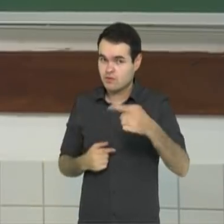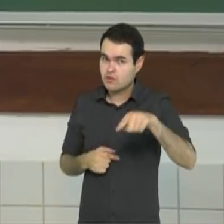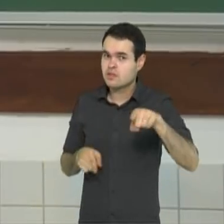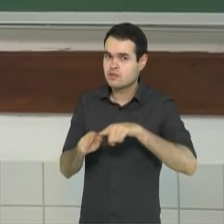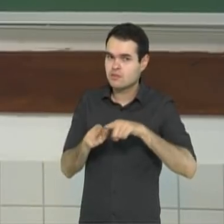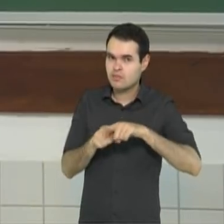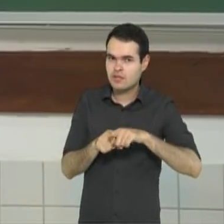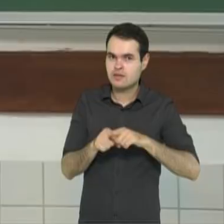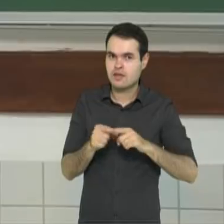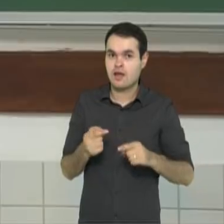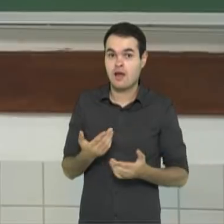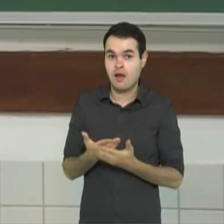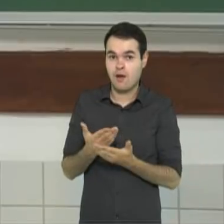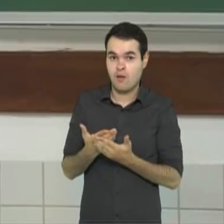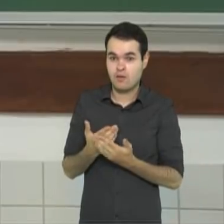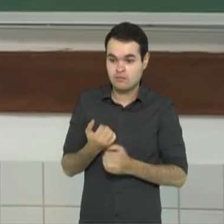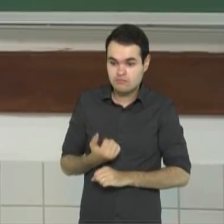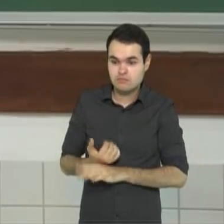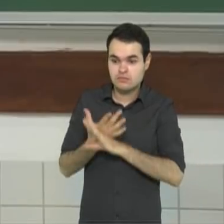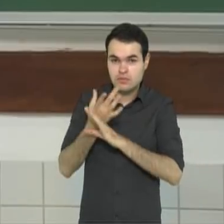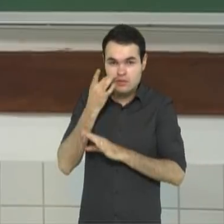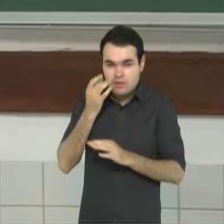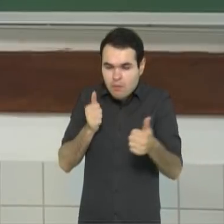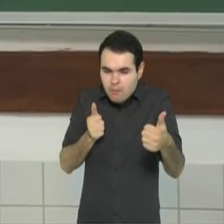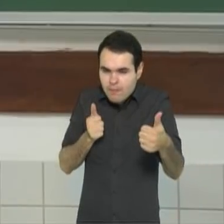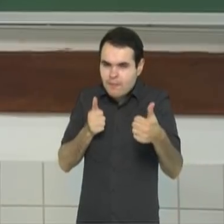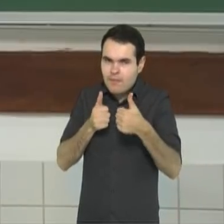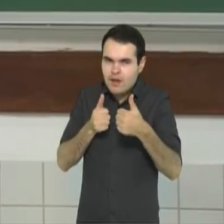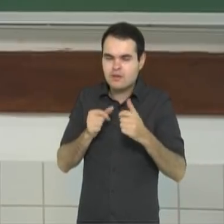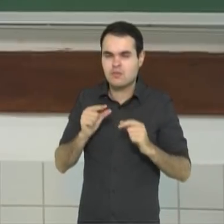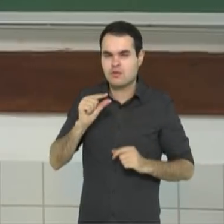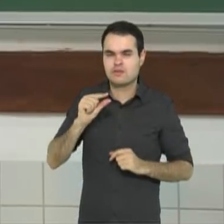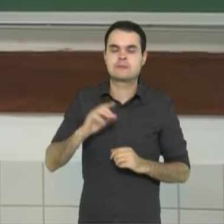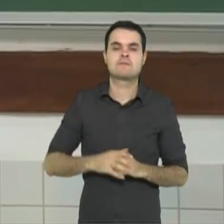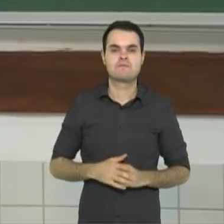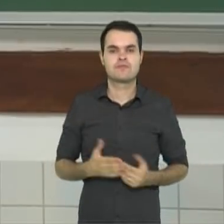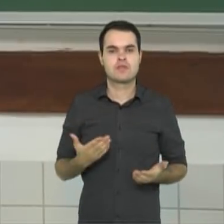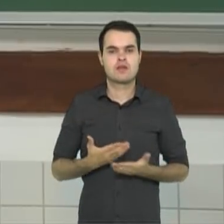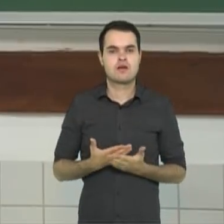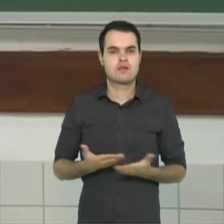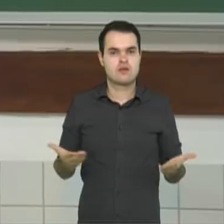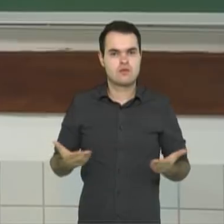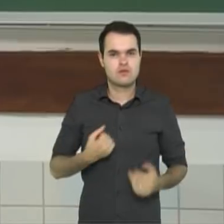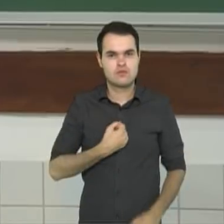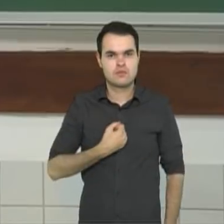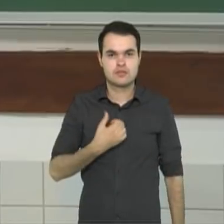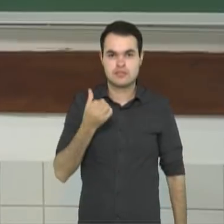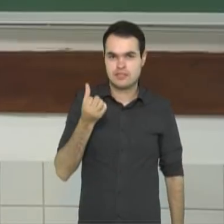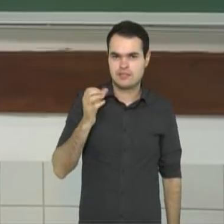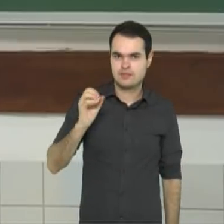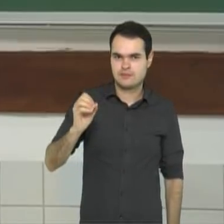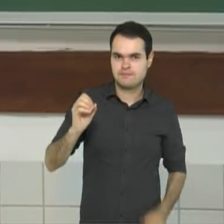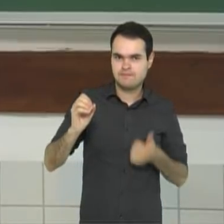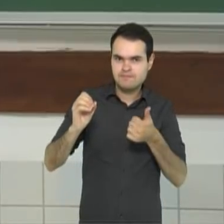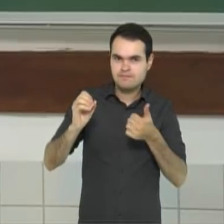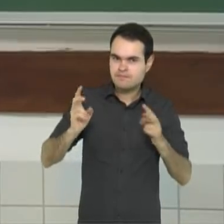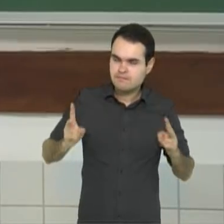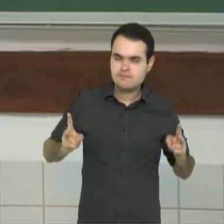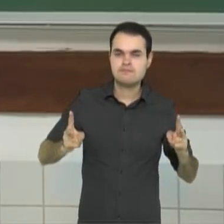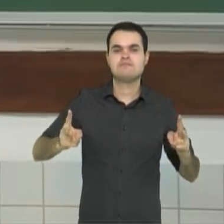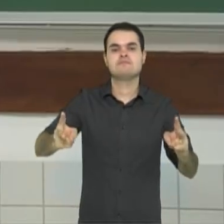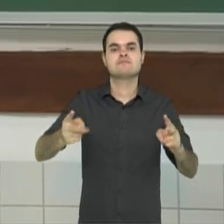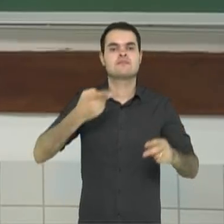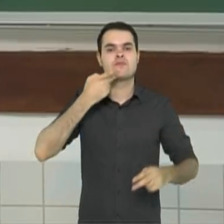mais perto, não é? Então, vamos começar com a nossa aula de hoje? Nós vamos para a nossa aula número 60. Vamos